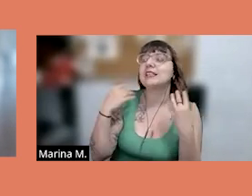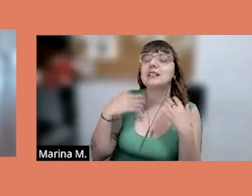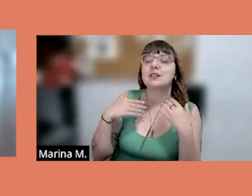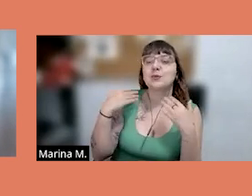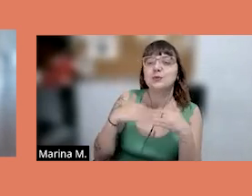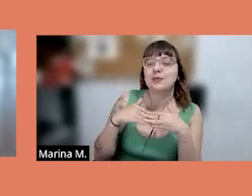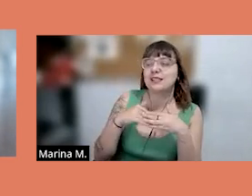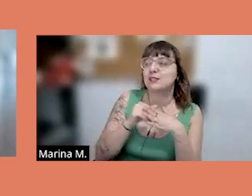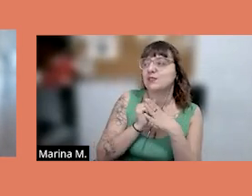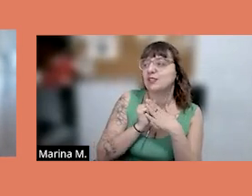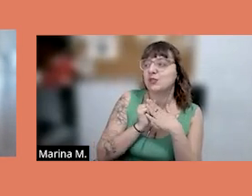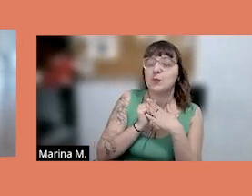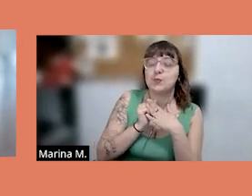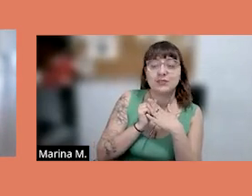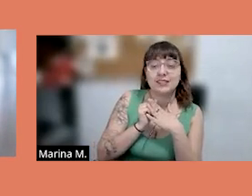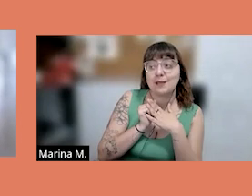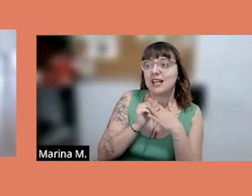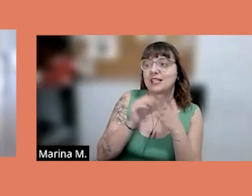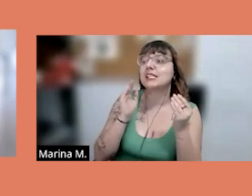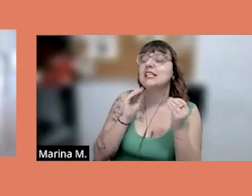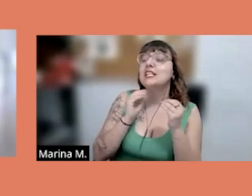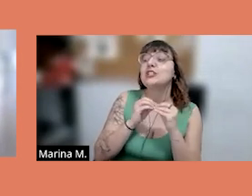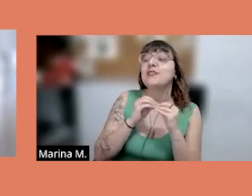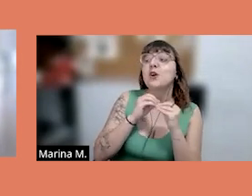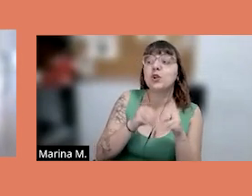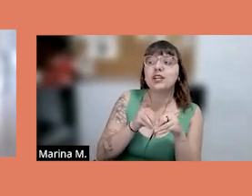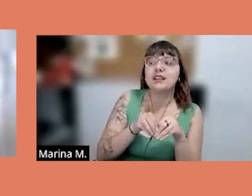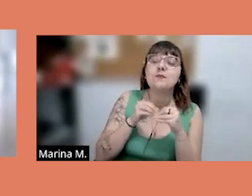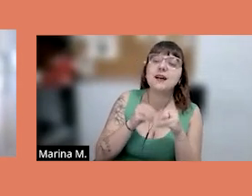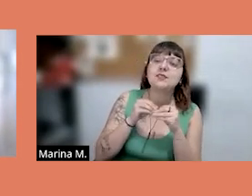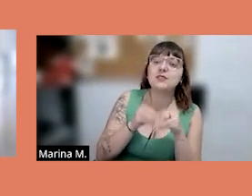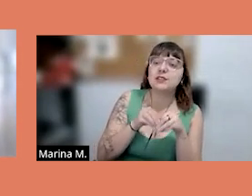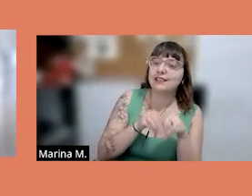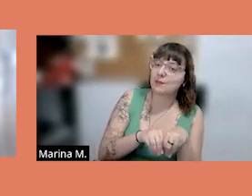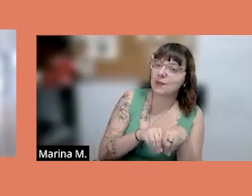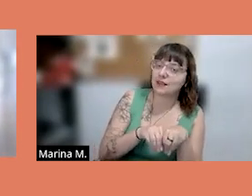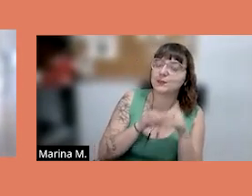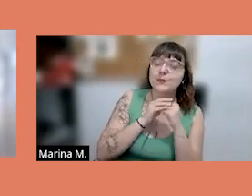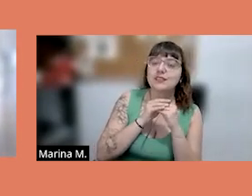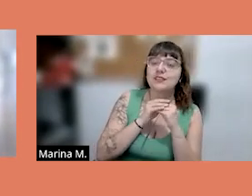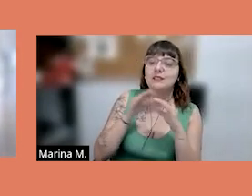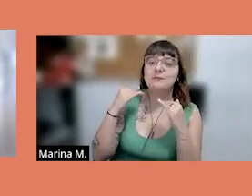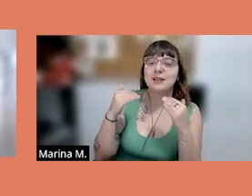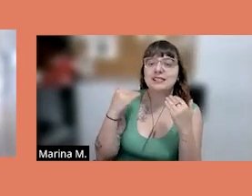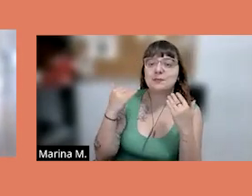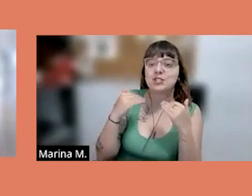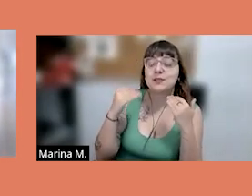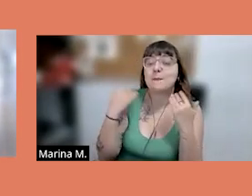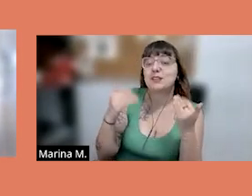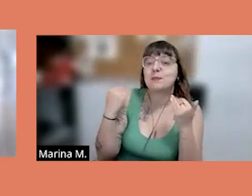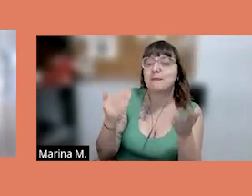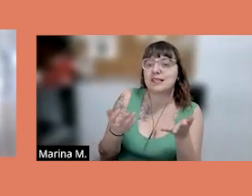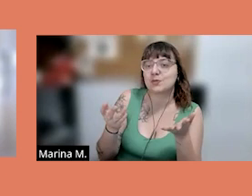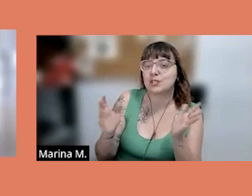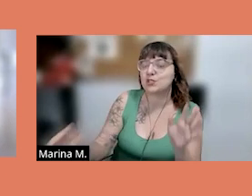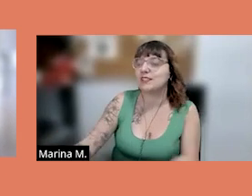camadas com base nos valores comuns das tabelas. A gente vai colorir com base no valor da tabela. Então, basicamente esse é o